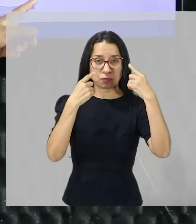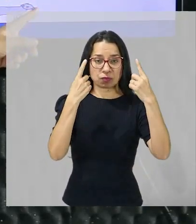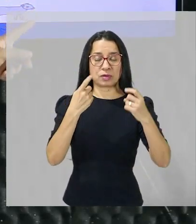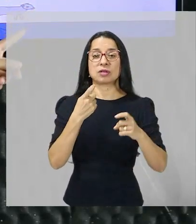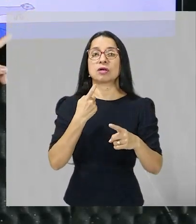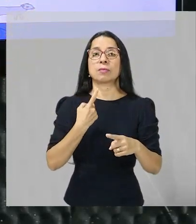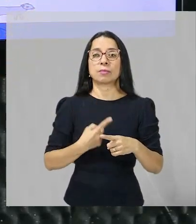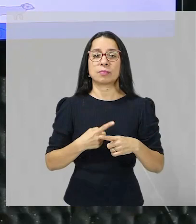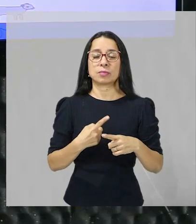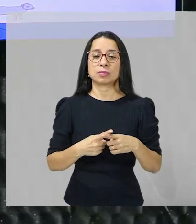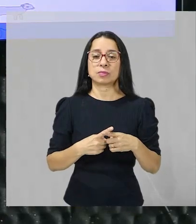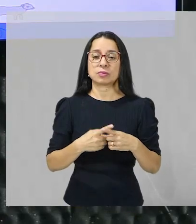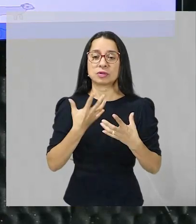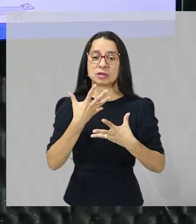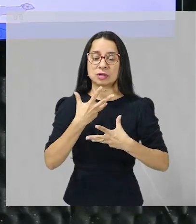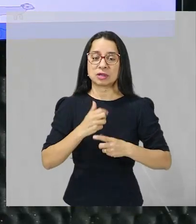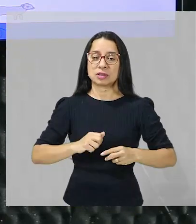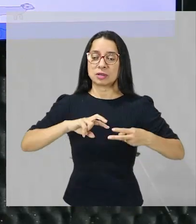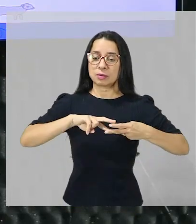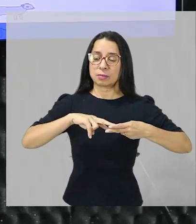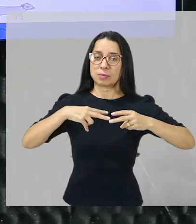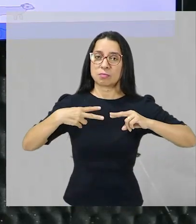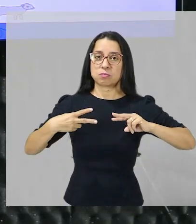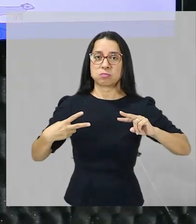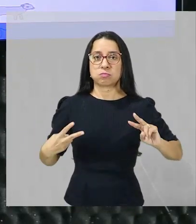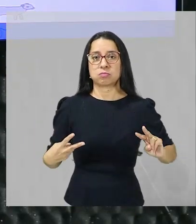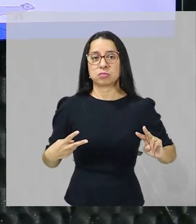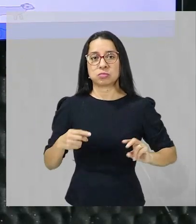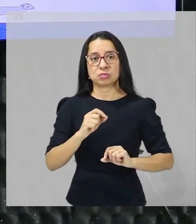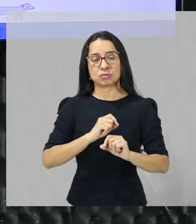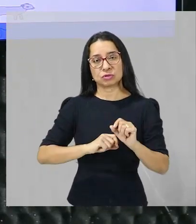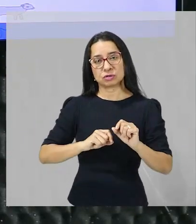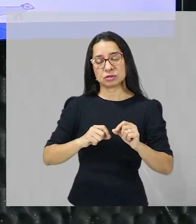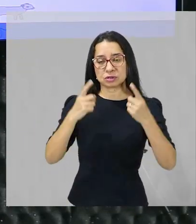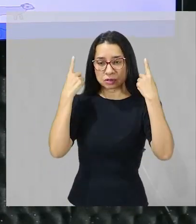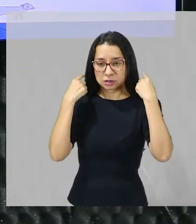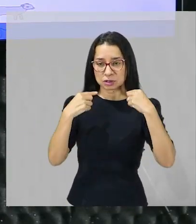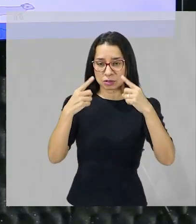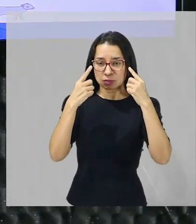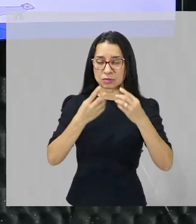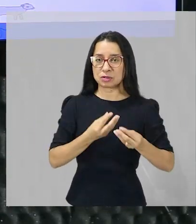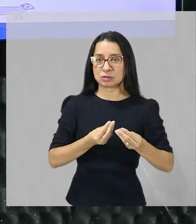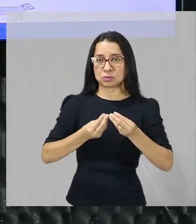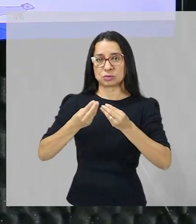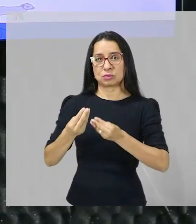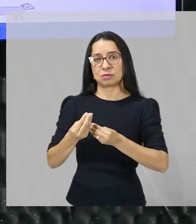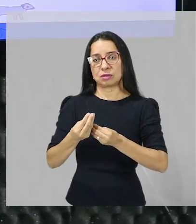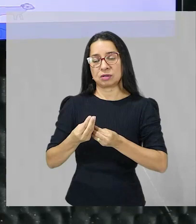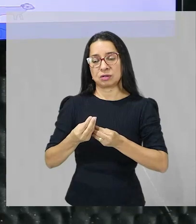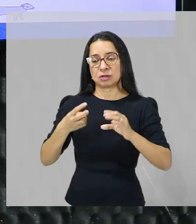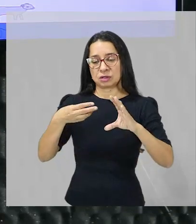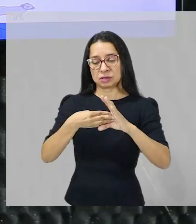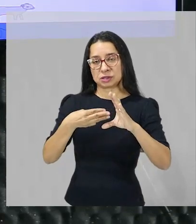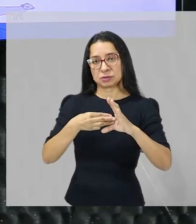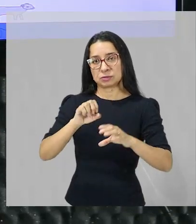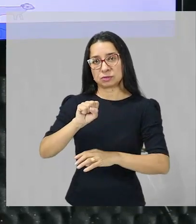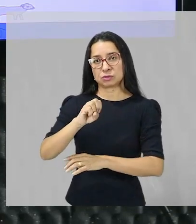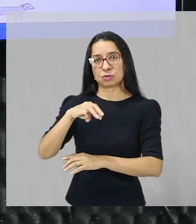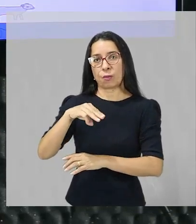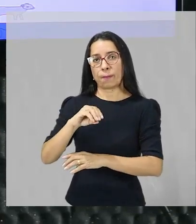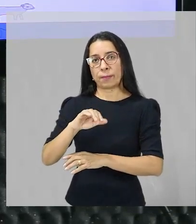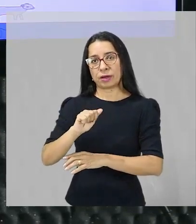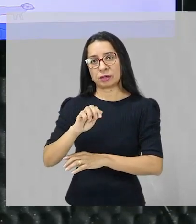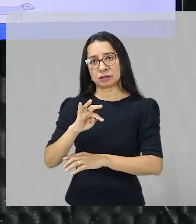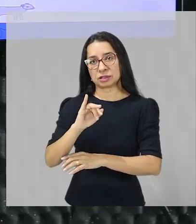material genético da ovelha que tinha doado a célula somática. Tá? Ela não tem nada de